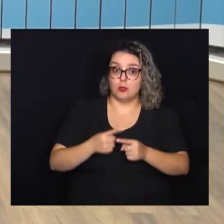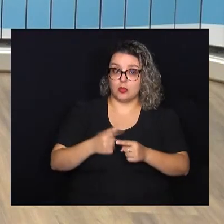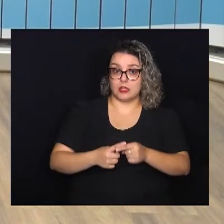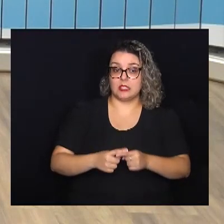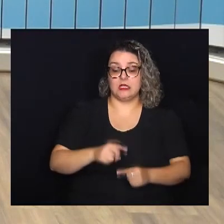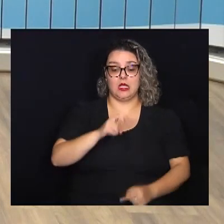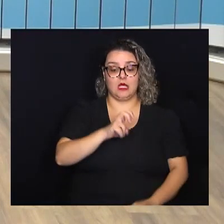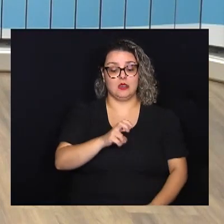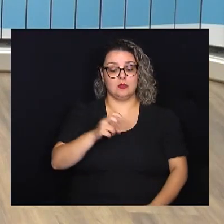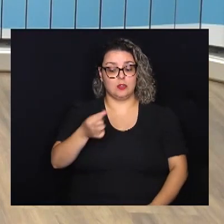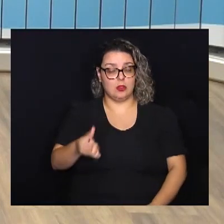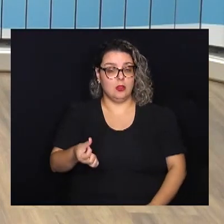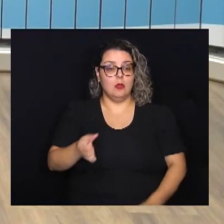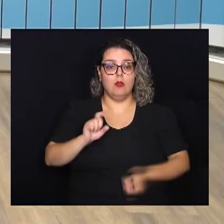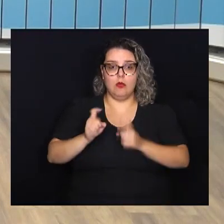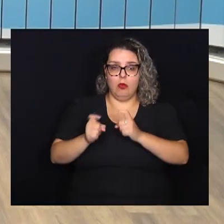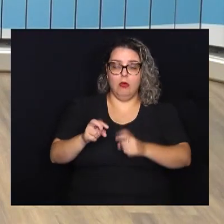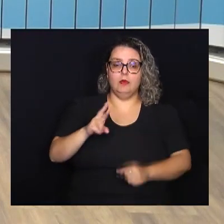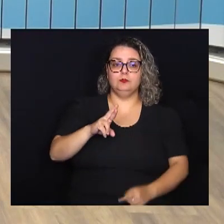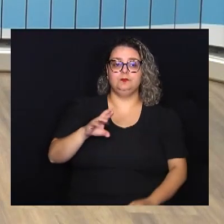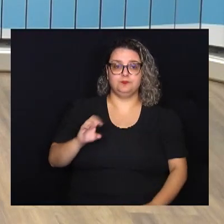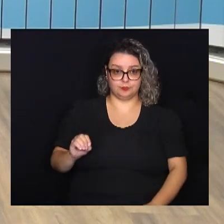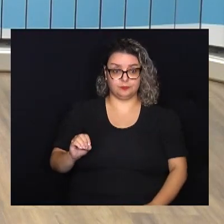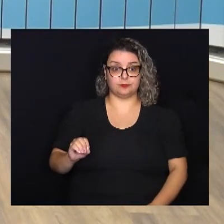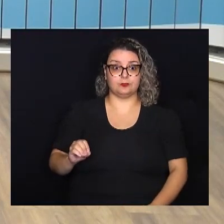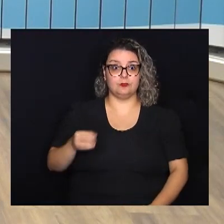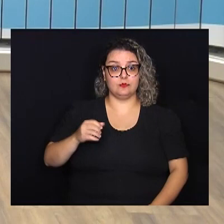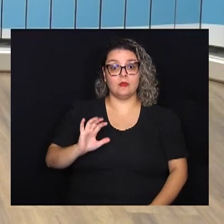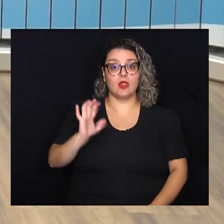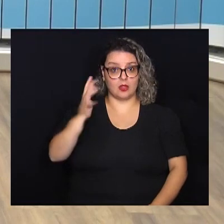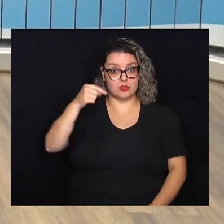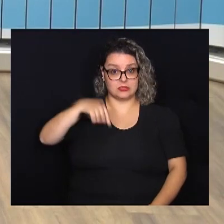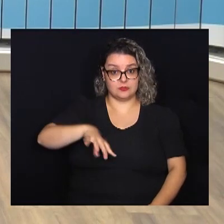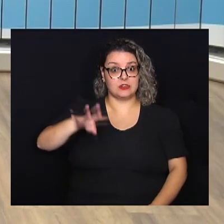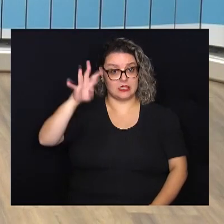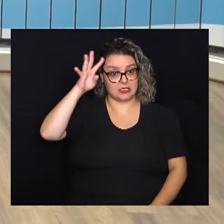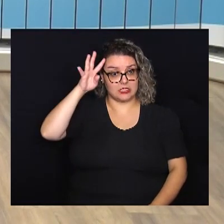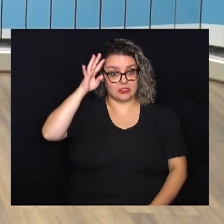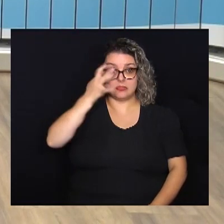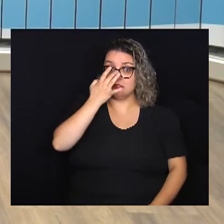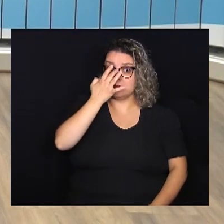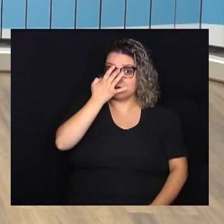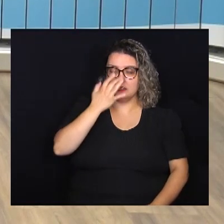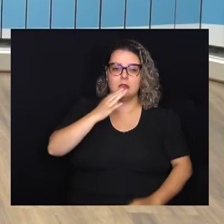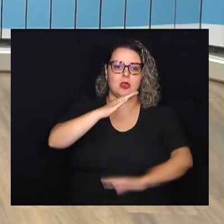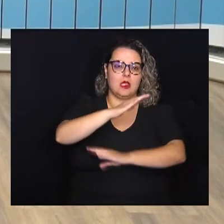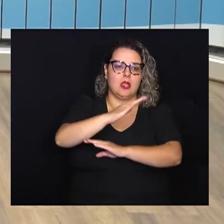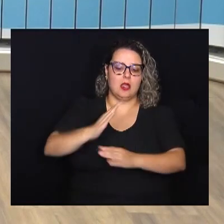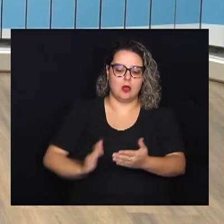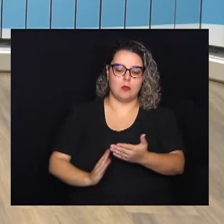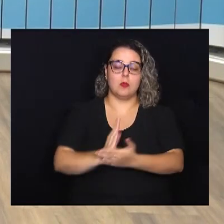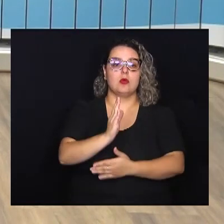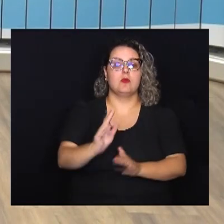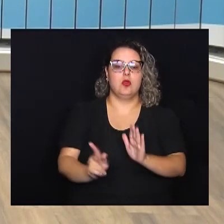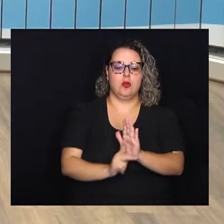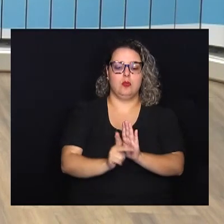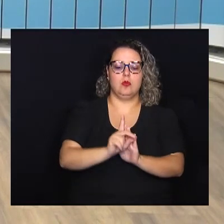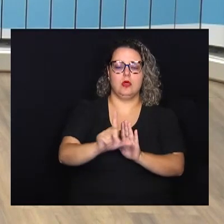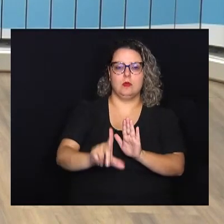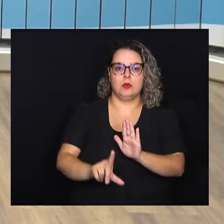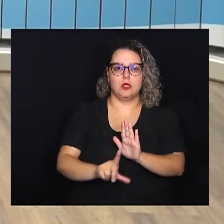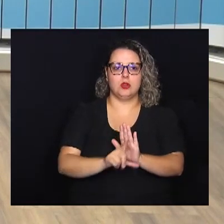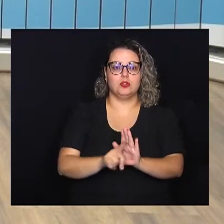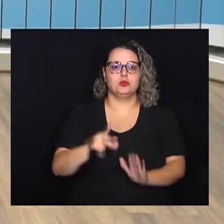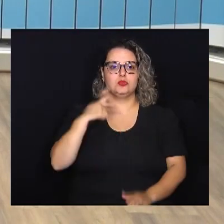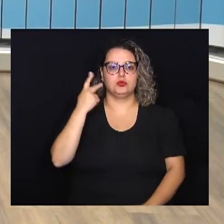quinquagésima sexta reunião ordinária que aconteceu nesta quarta-feira a câmara aprovou o projeto de lei do vereador